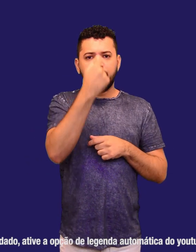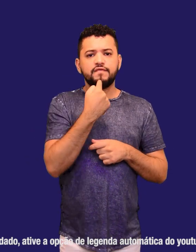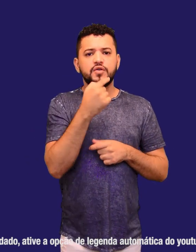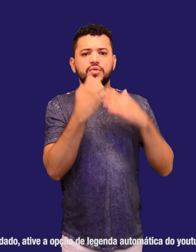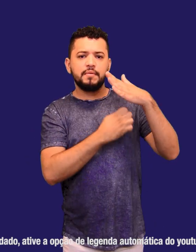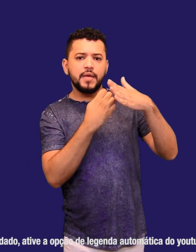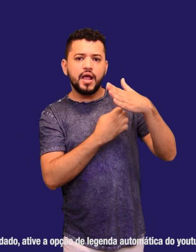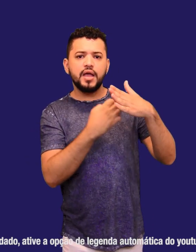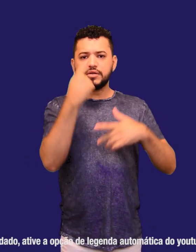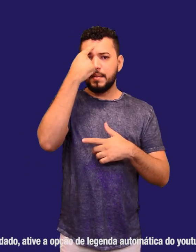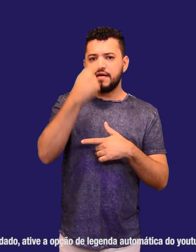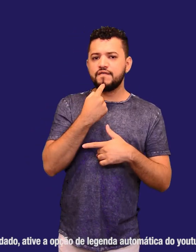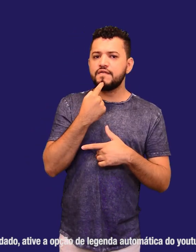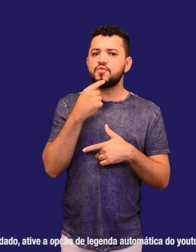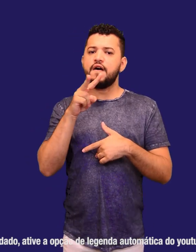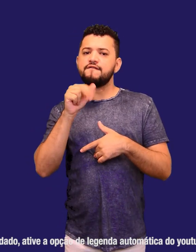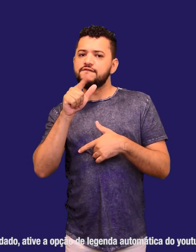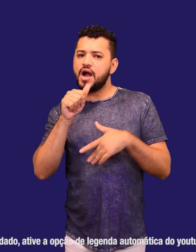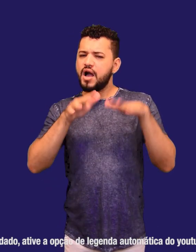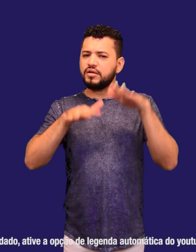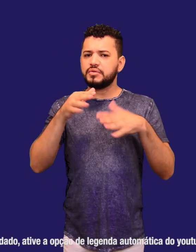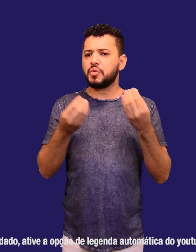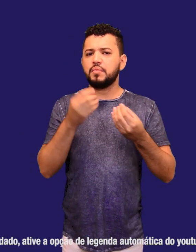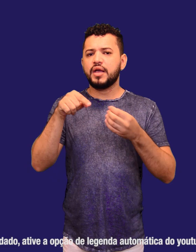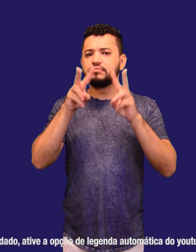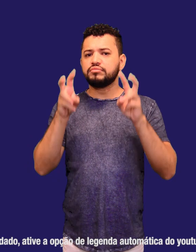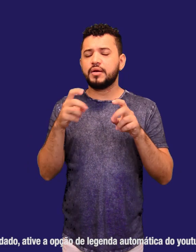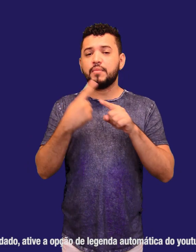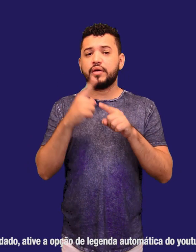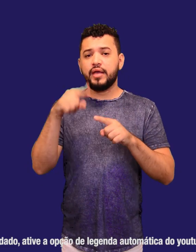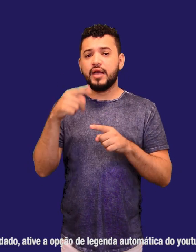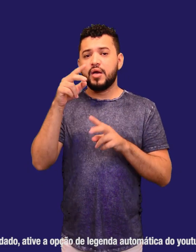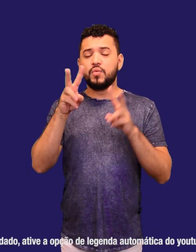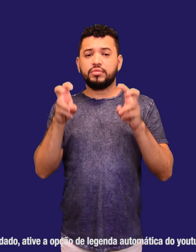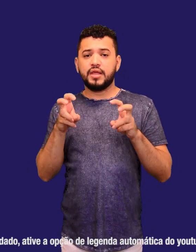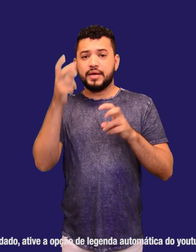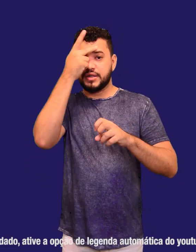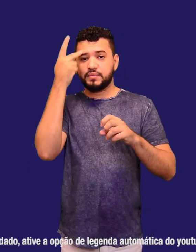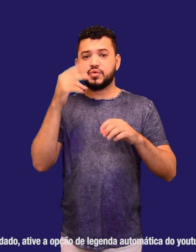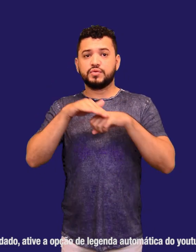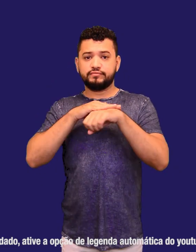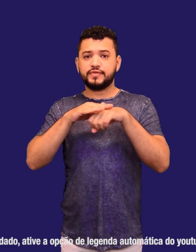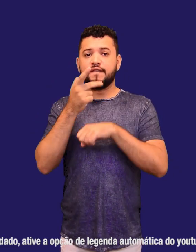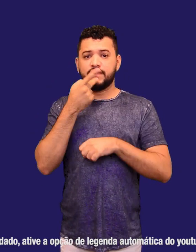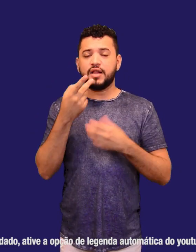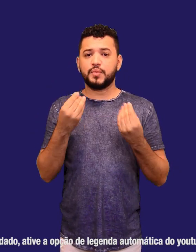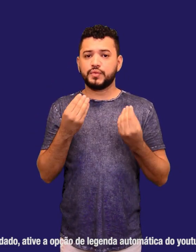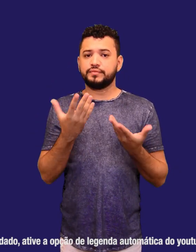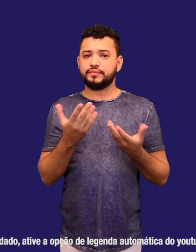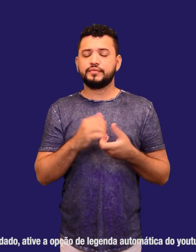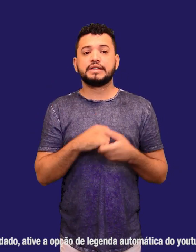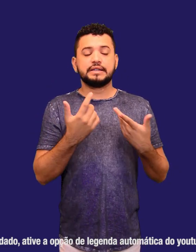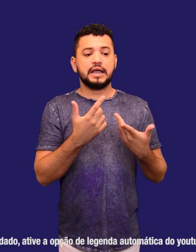que é a análise que vocês fazem quando esse assunto surge? Porque realmente é uma polêmica, né? Eu acredito que a partir do momento que um candidato está